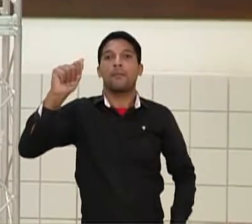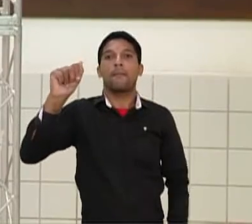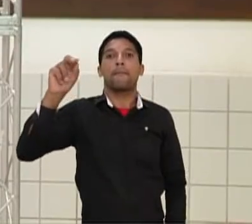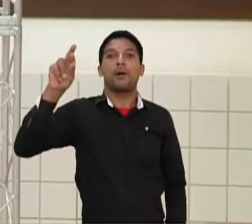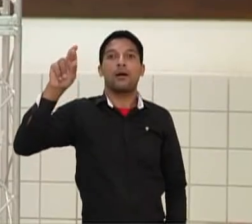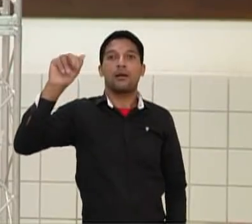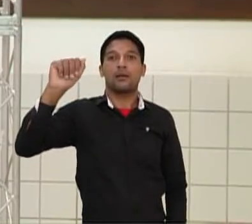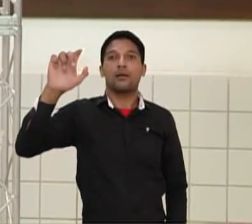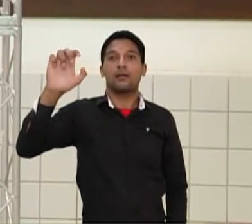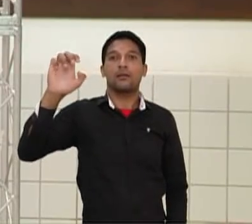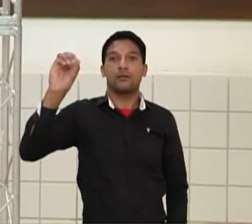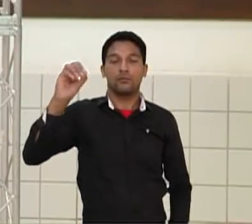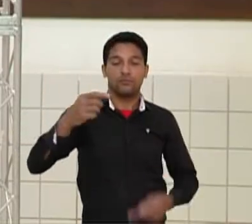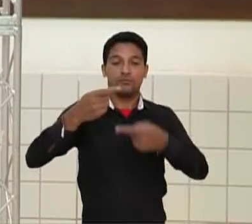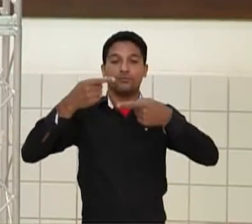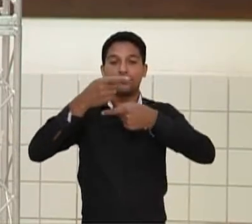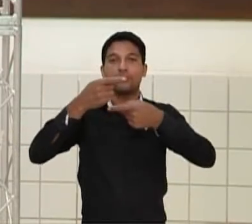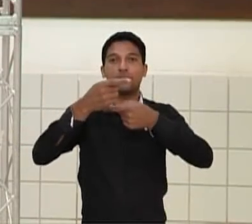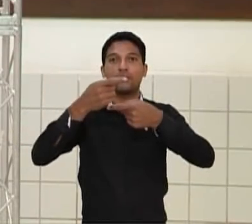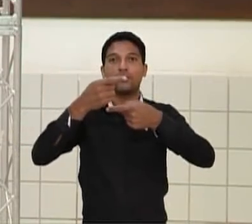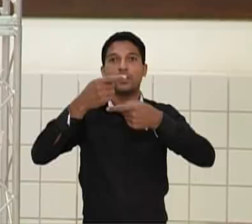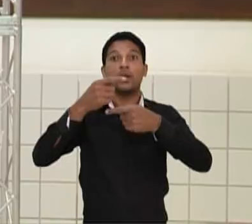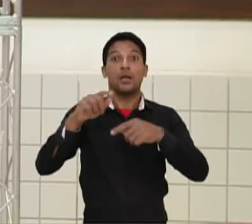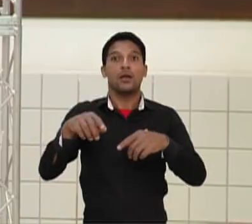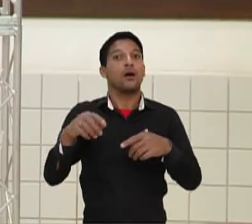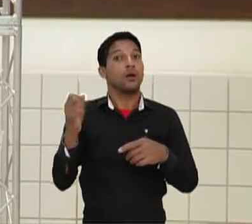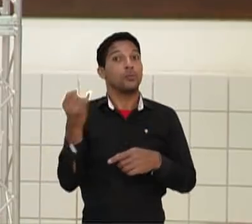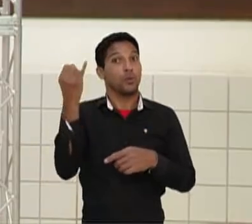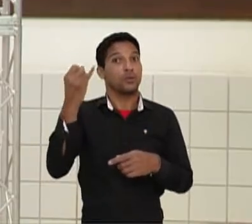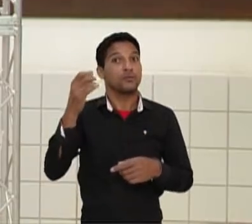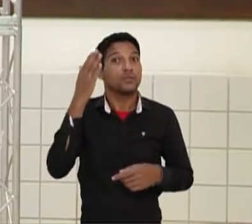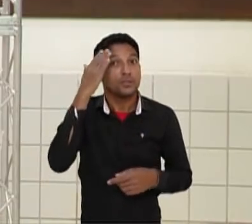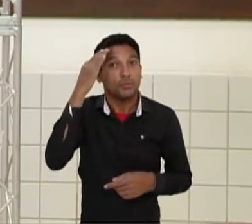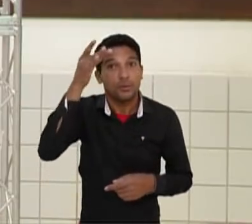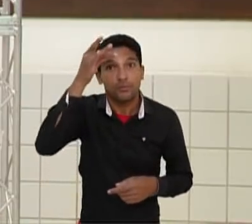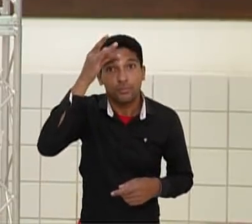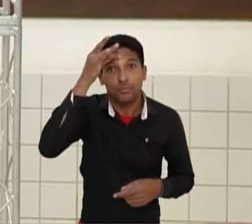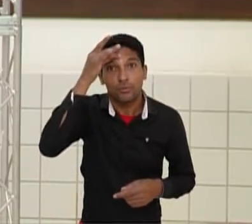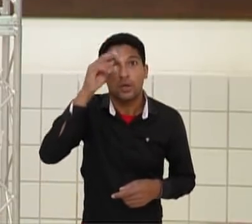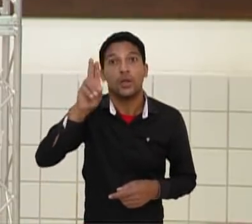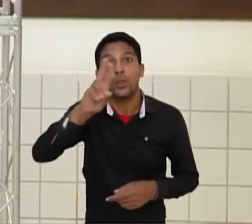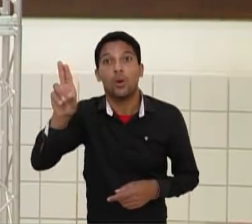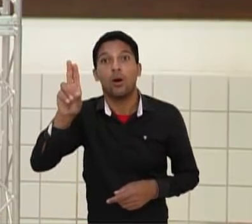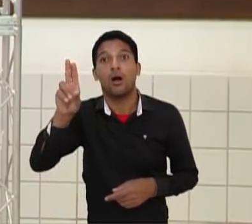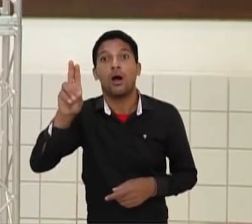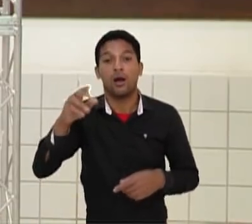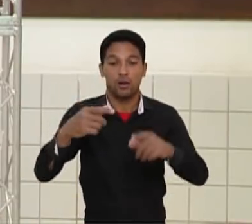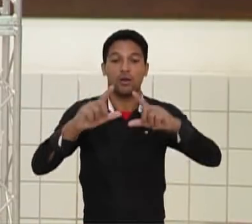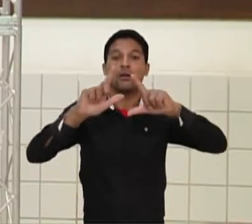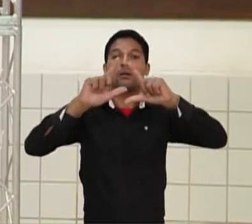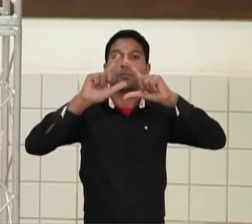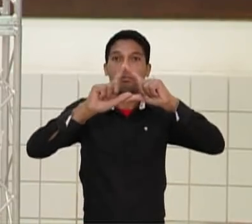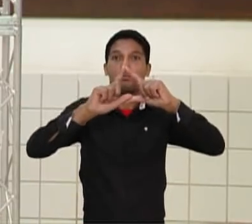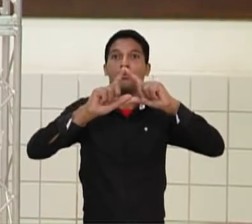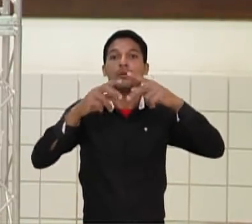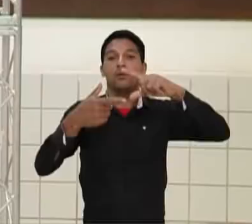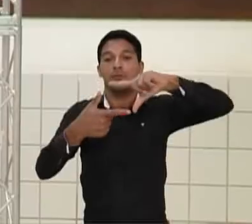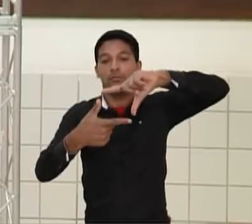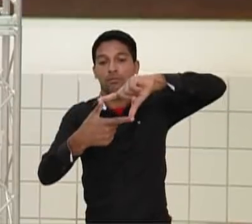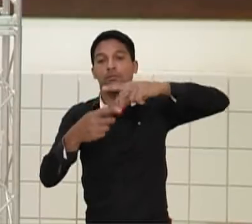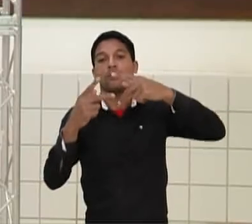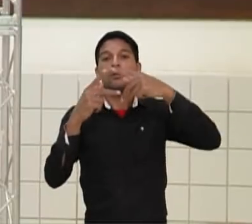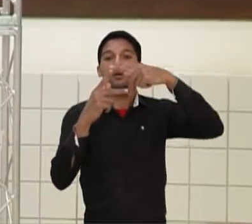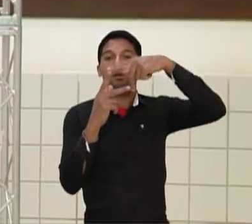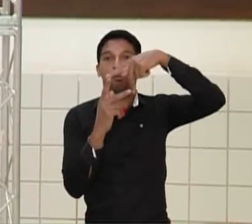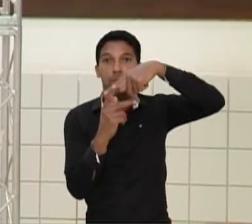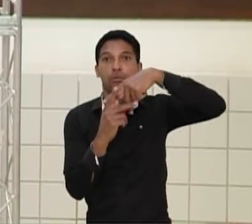uma informação bastante importante. Você tem que bater o olho na figura e saber, certo? E saber que tipo de figura você está lidando. Tem que saber reconhecer as figuras.